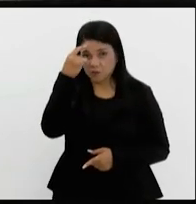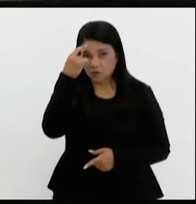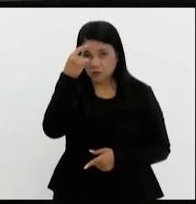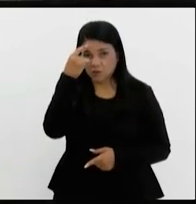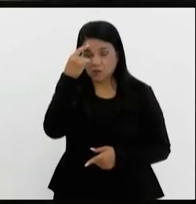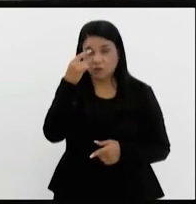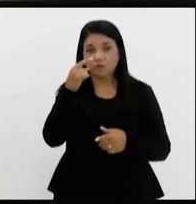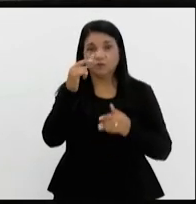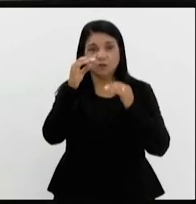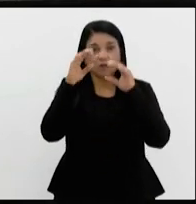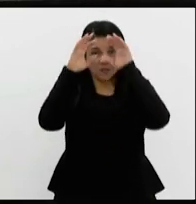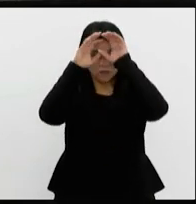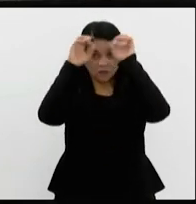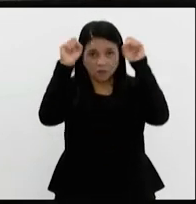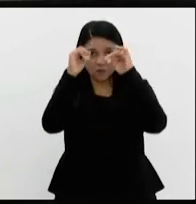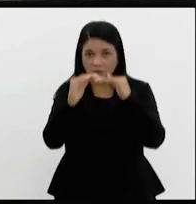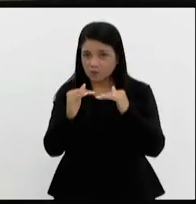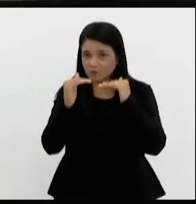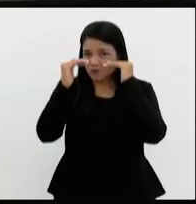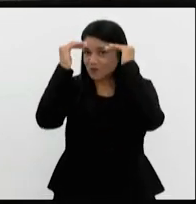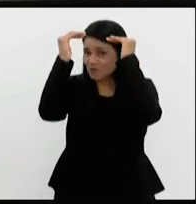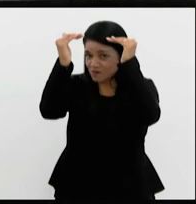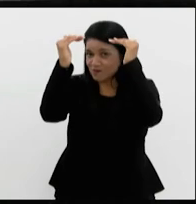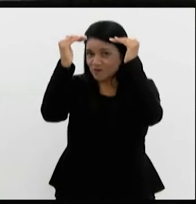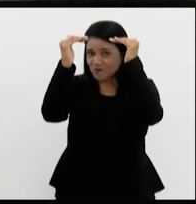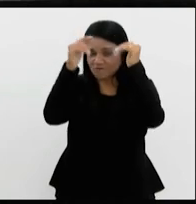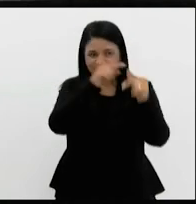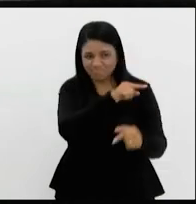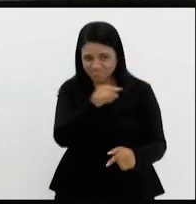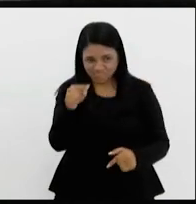superior, a coincidência